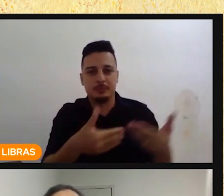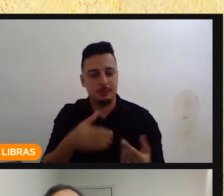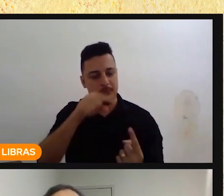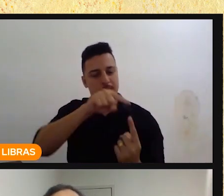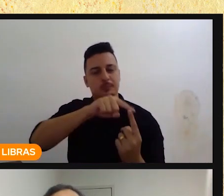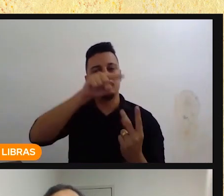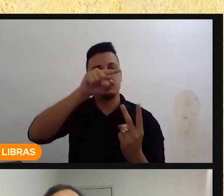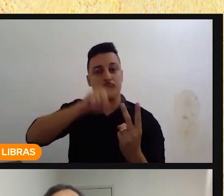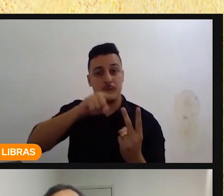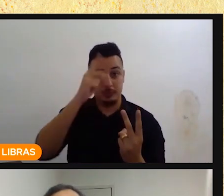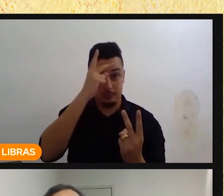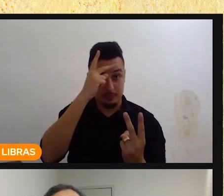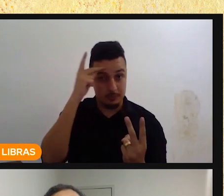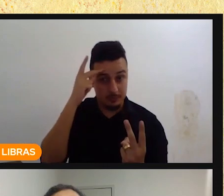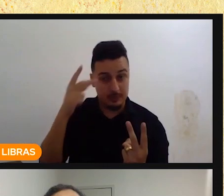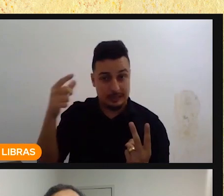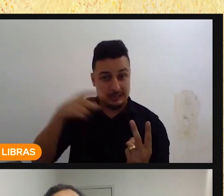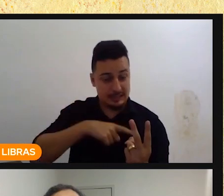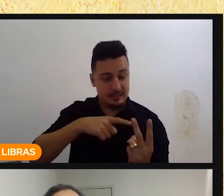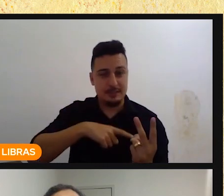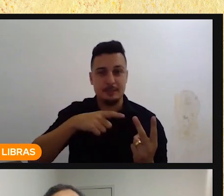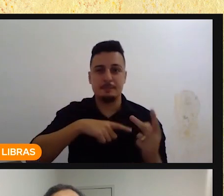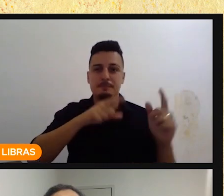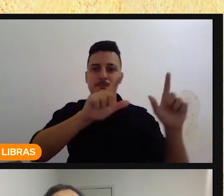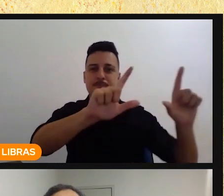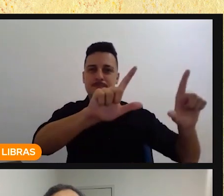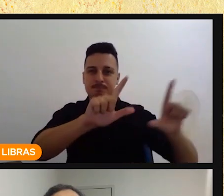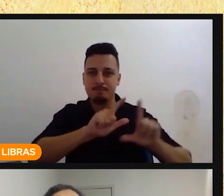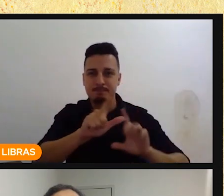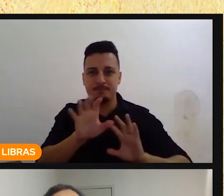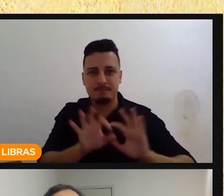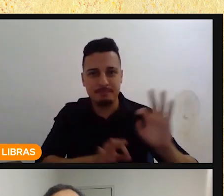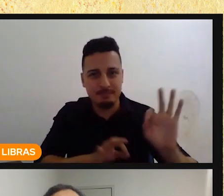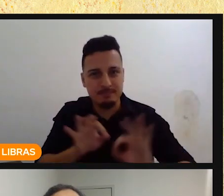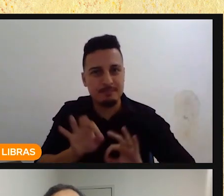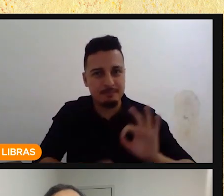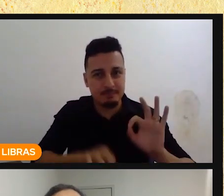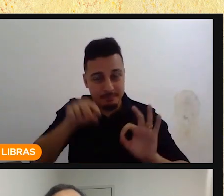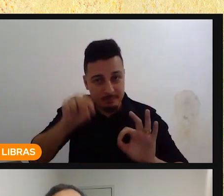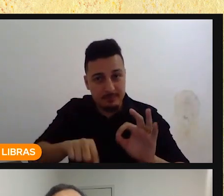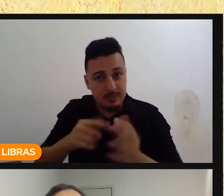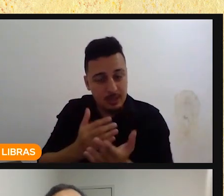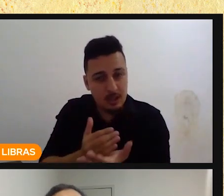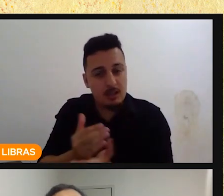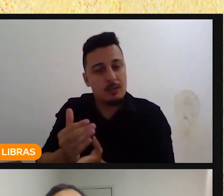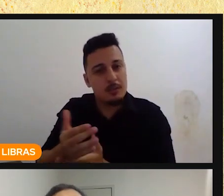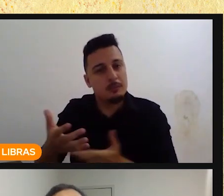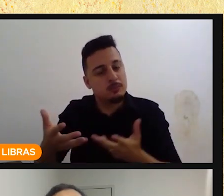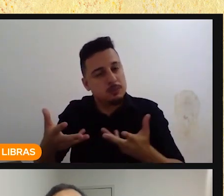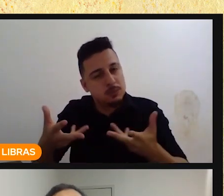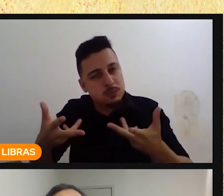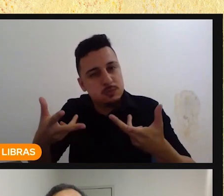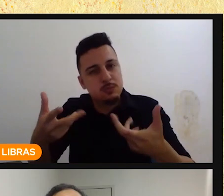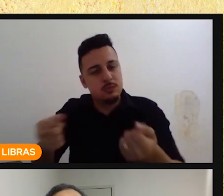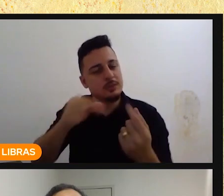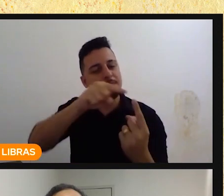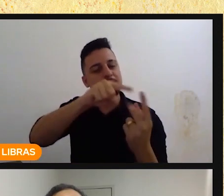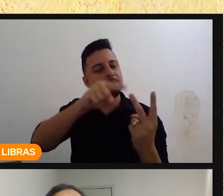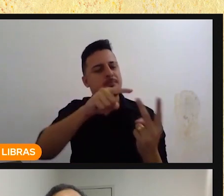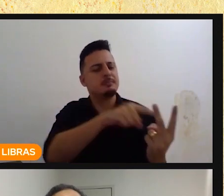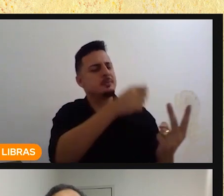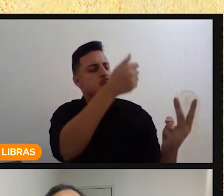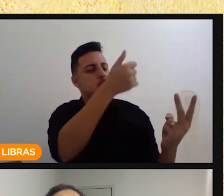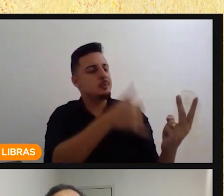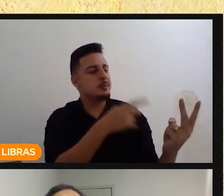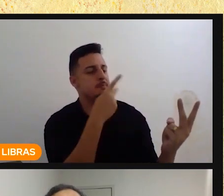que atualmente estão com projetos de longas-metragens de animação em desenvolvimento, para eles contarem para a gente como é que está acontecendo